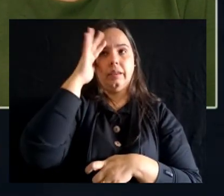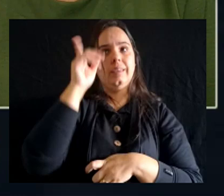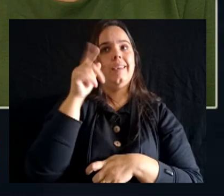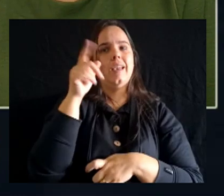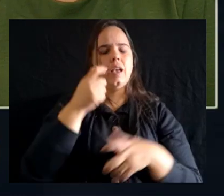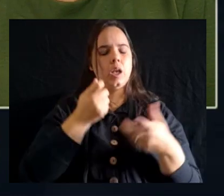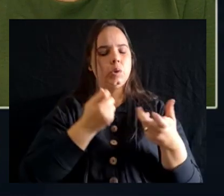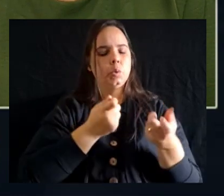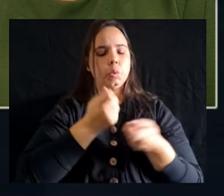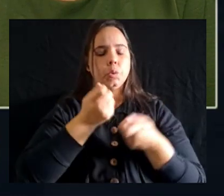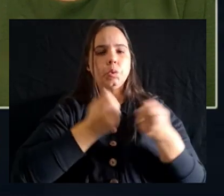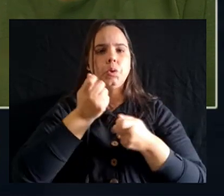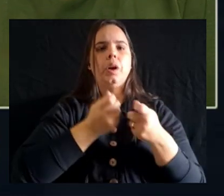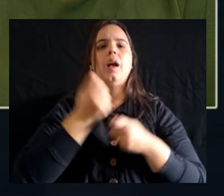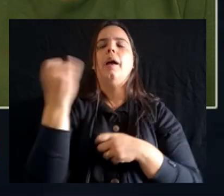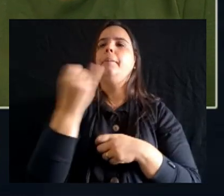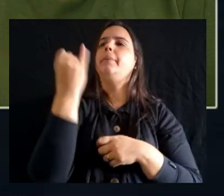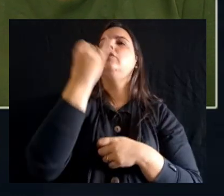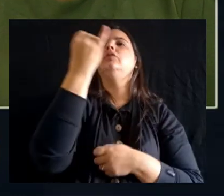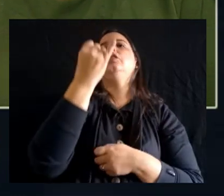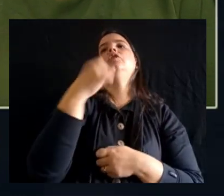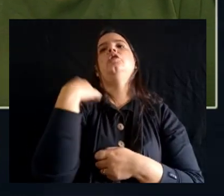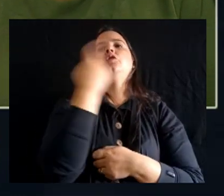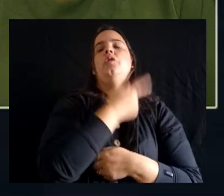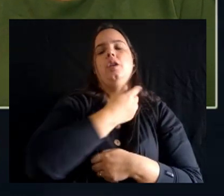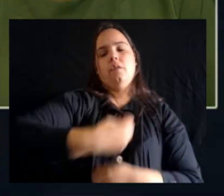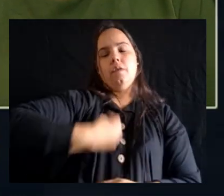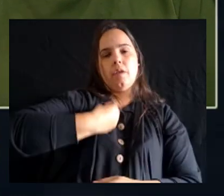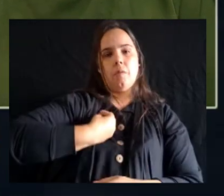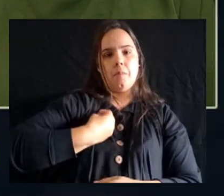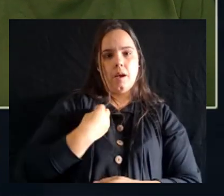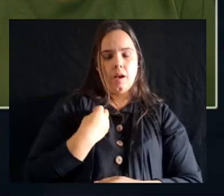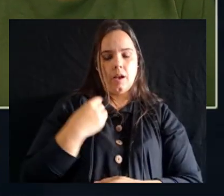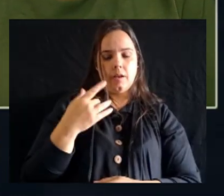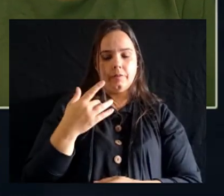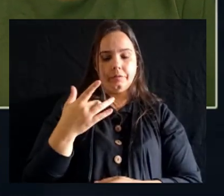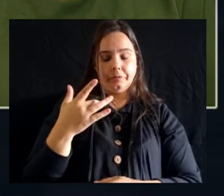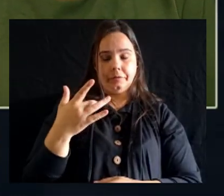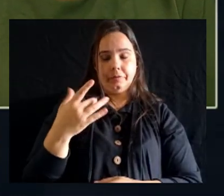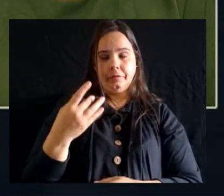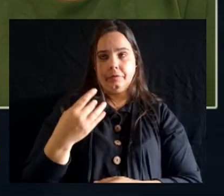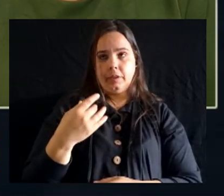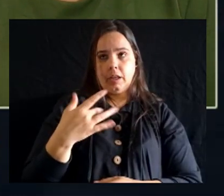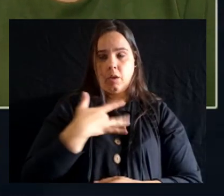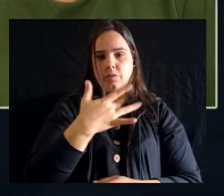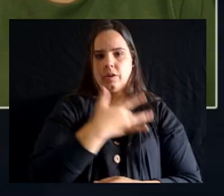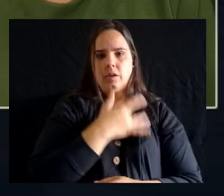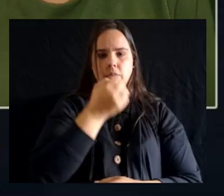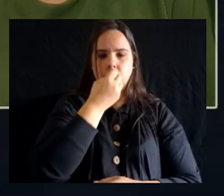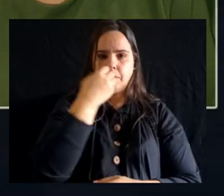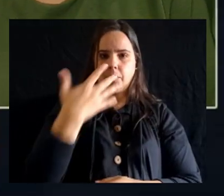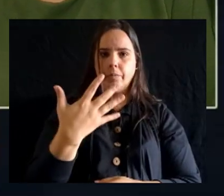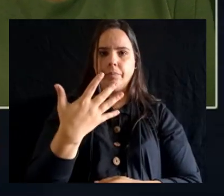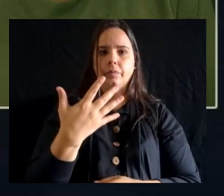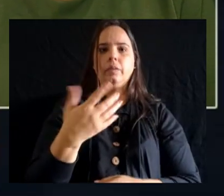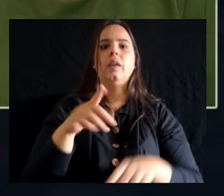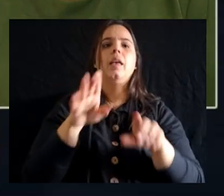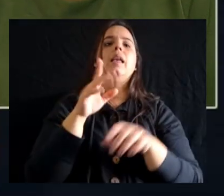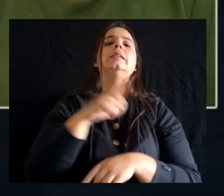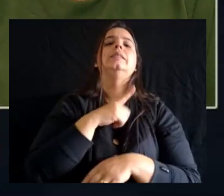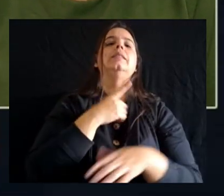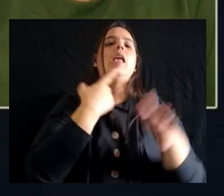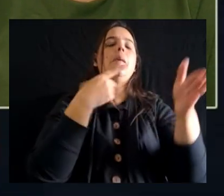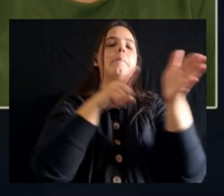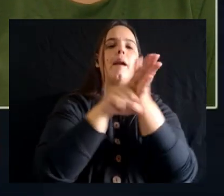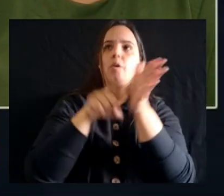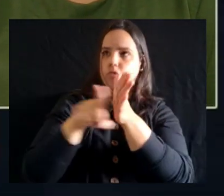viver uma vida com mais qualidade. Agora 8h47, a produção está avisando aqui que nós temos algumas perguntas para vocês. Então,